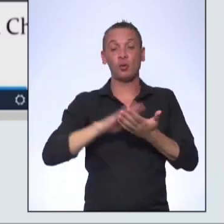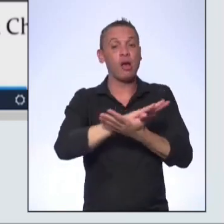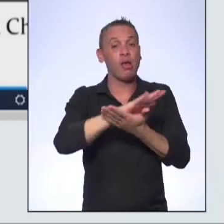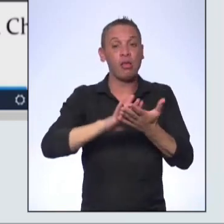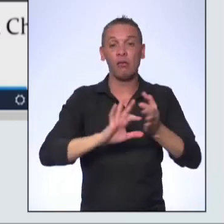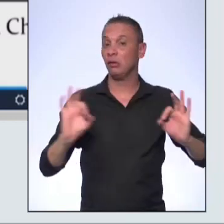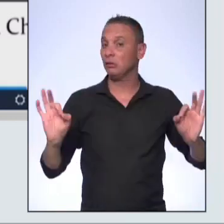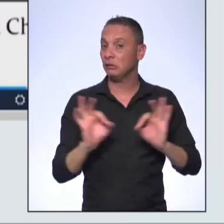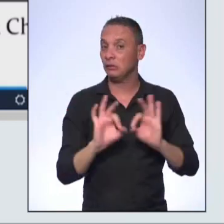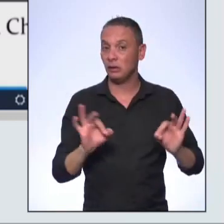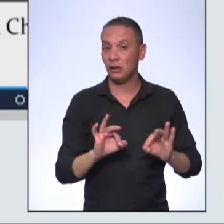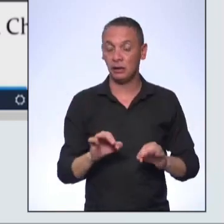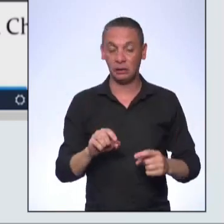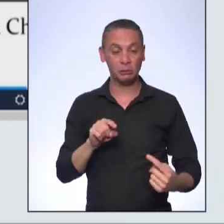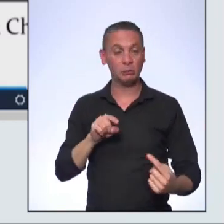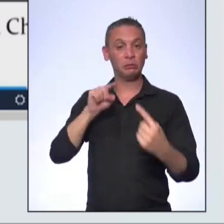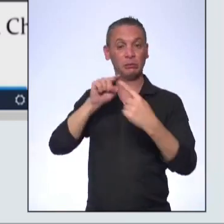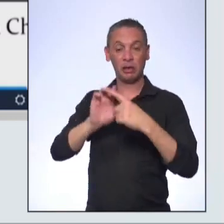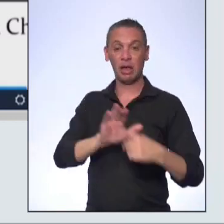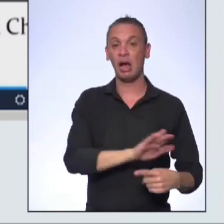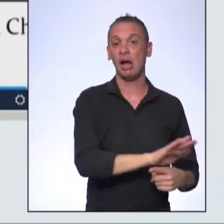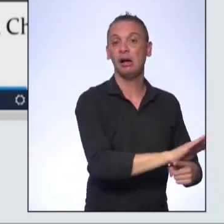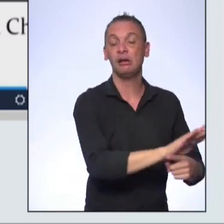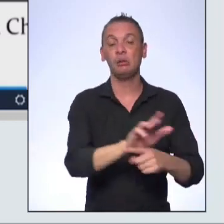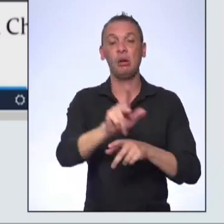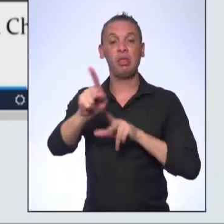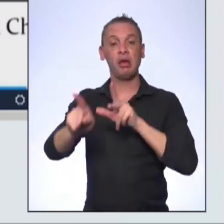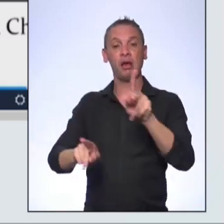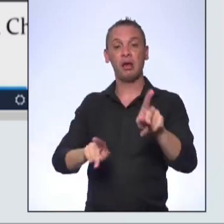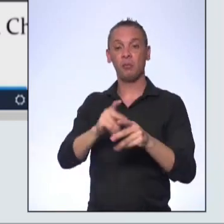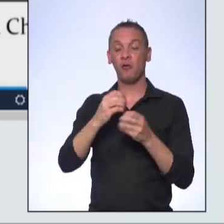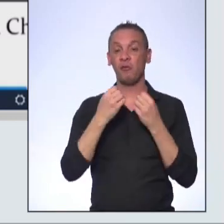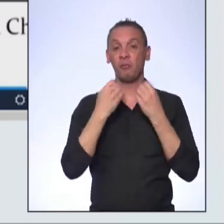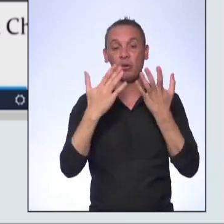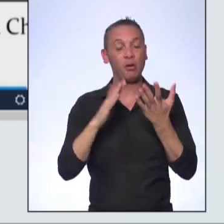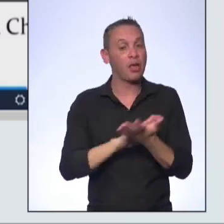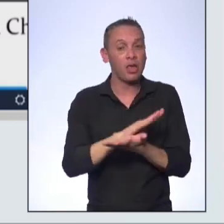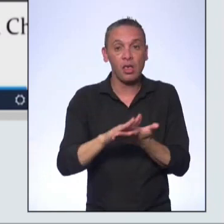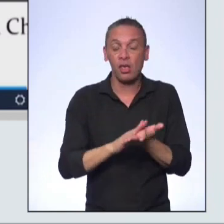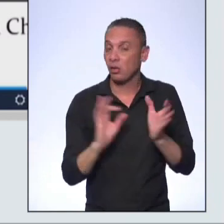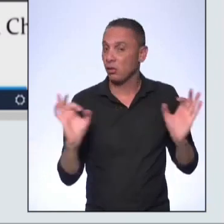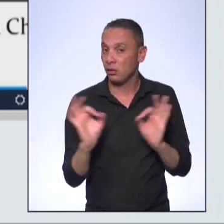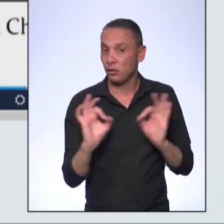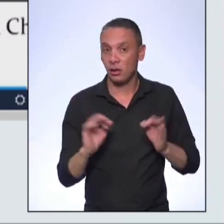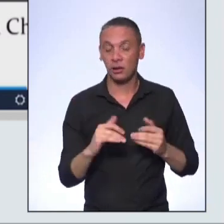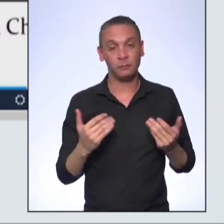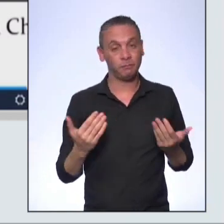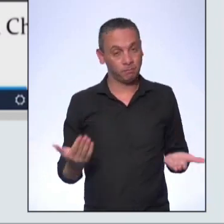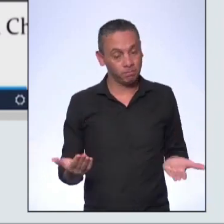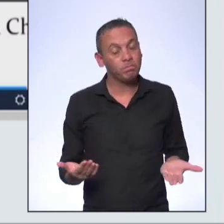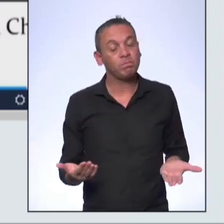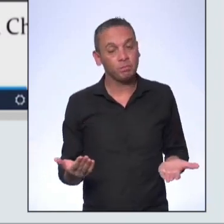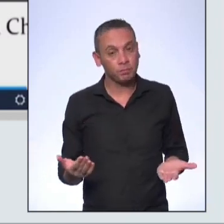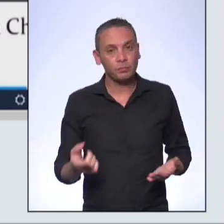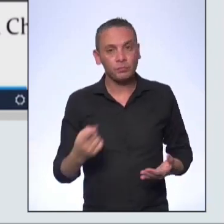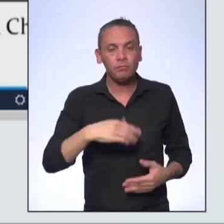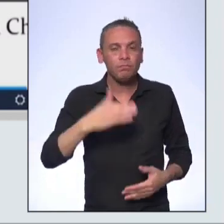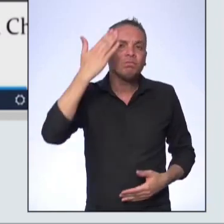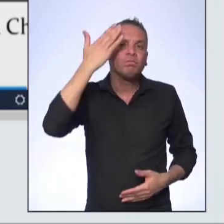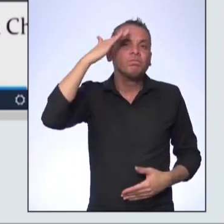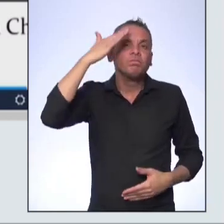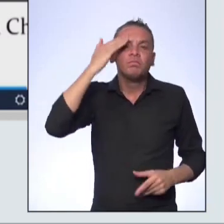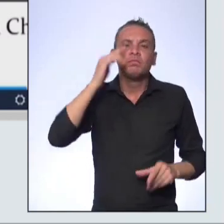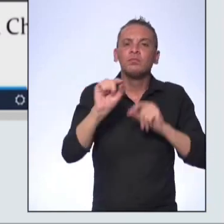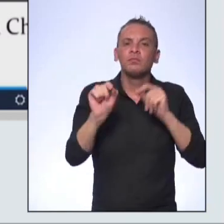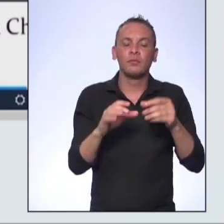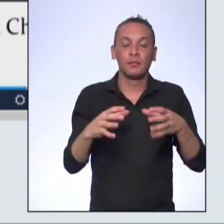Não houve a intenção de demonstrar ao povo os benefícios da vacinação. Dessa forma, nós podemos compreender a